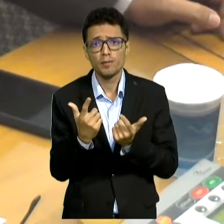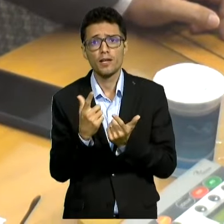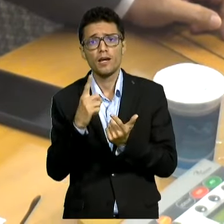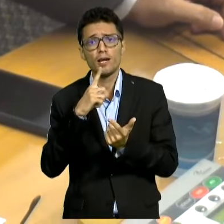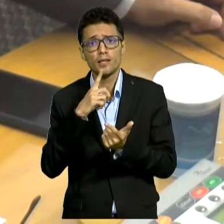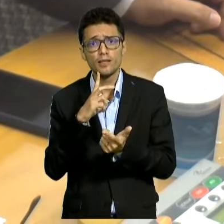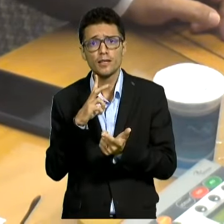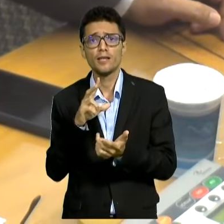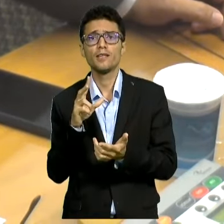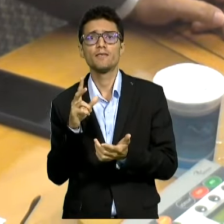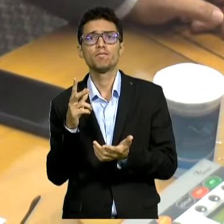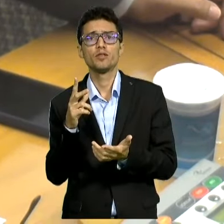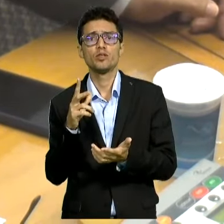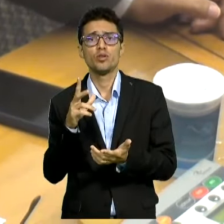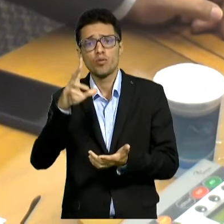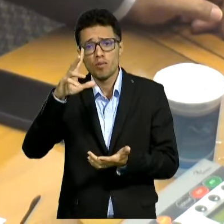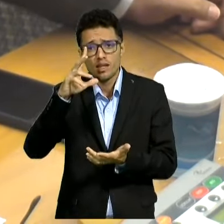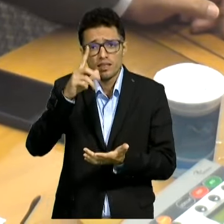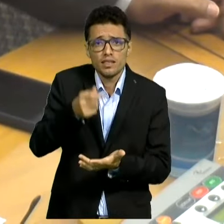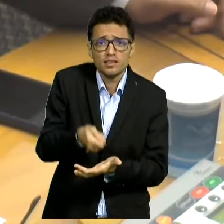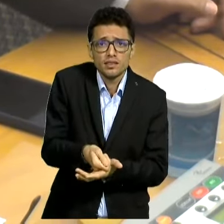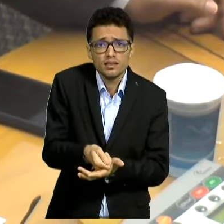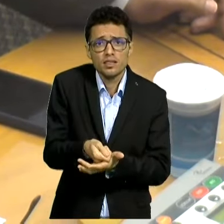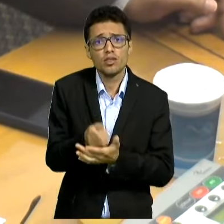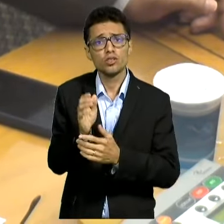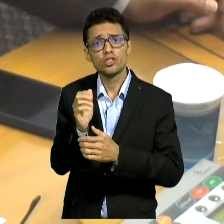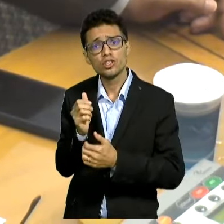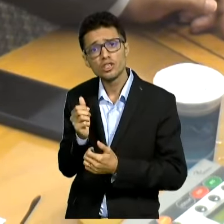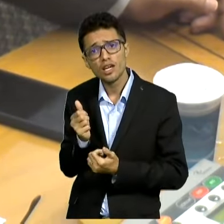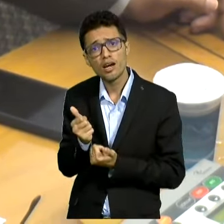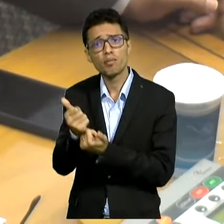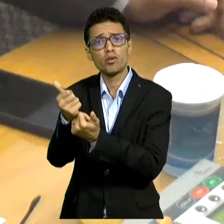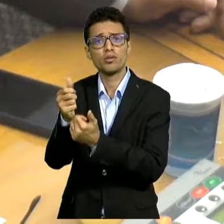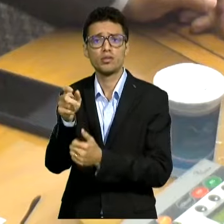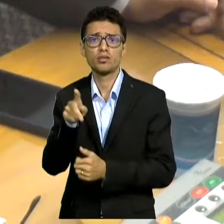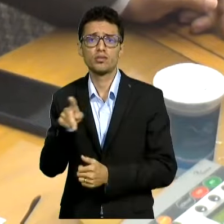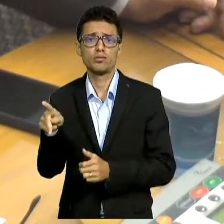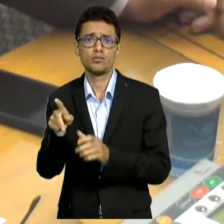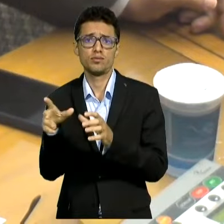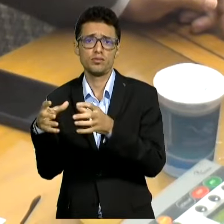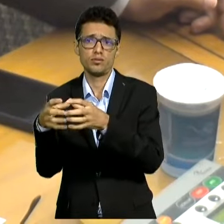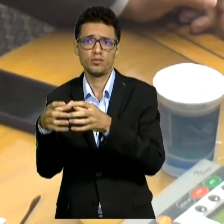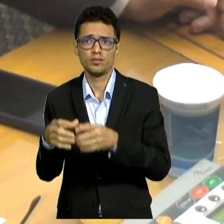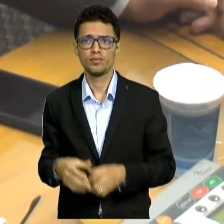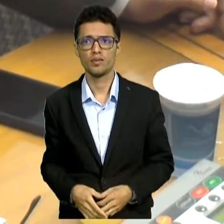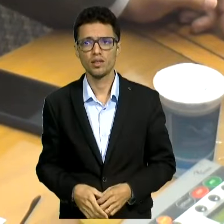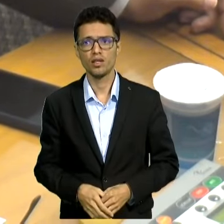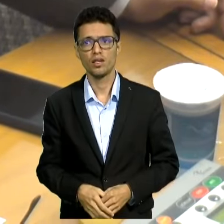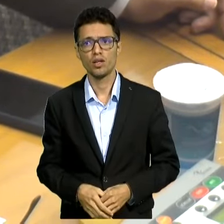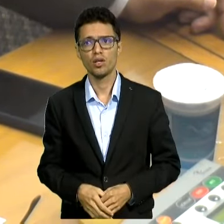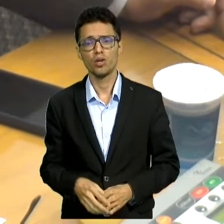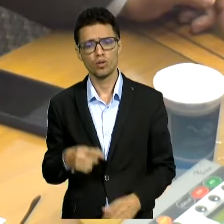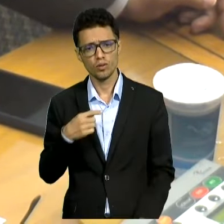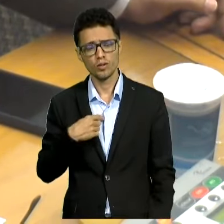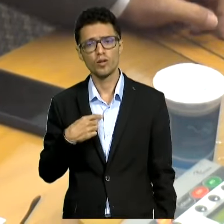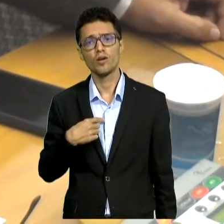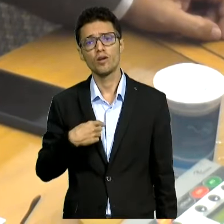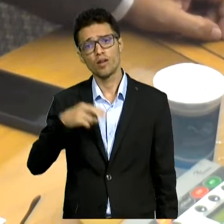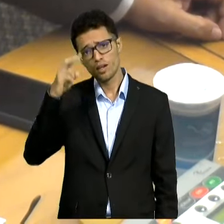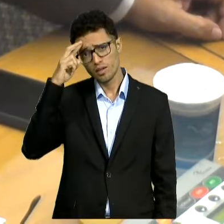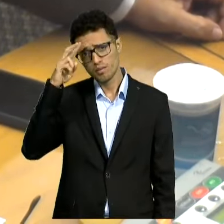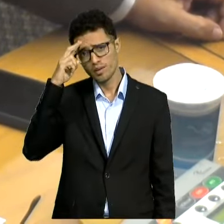favor dos professores. Mais uma vez, eu reitero, a minha mãe é professora aposentada em